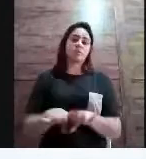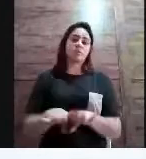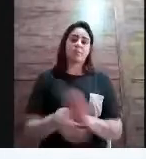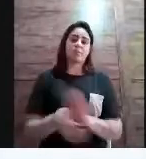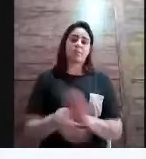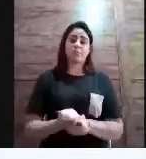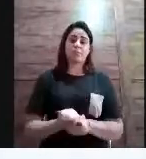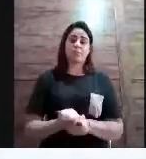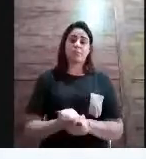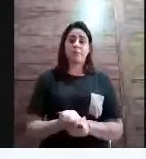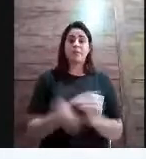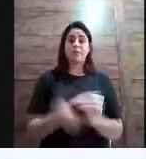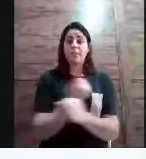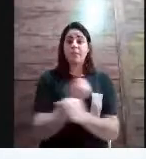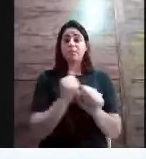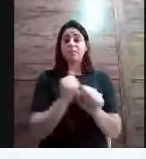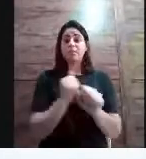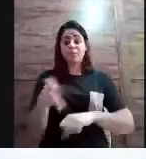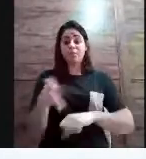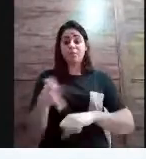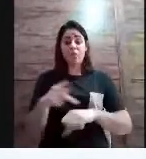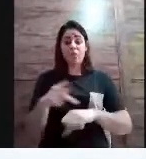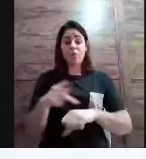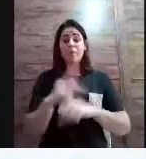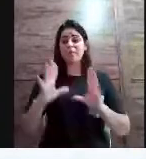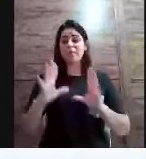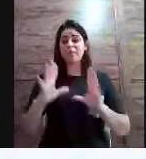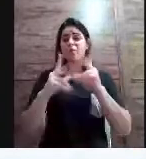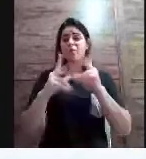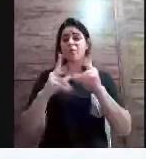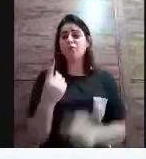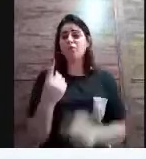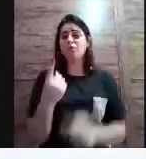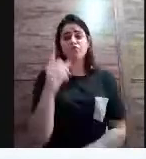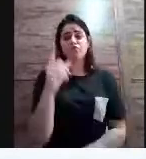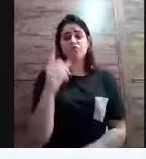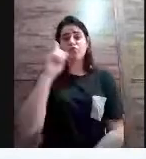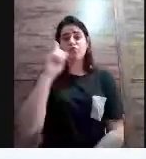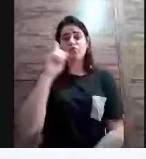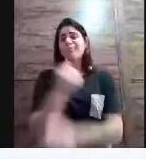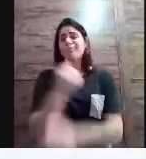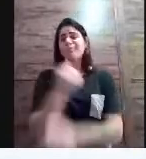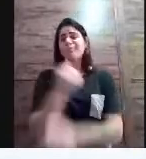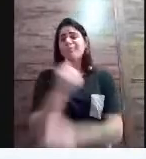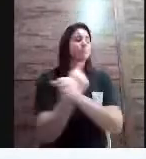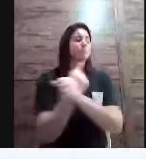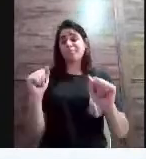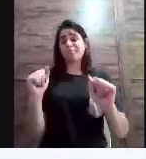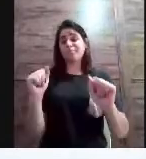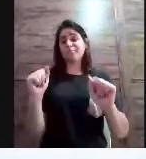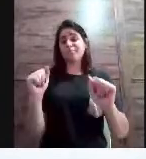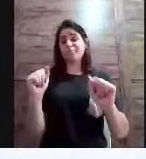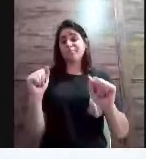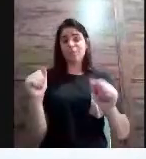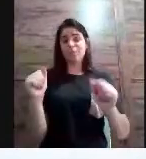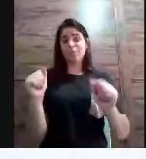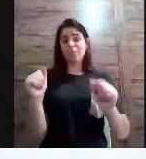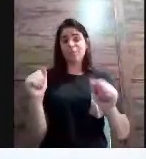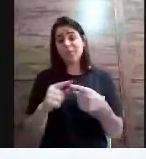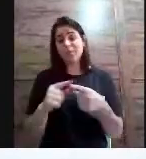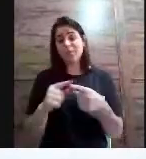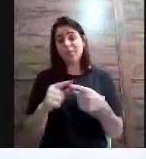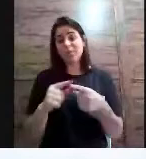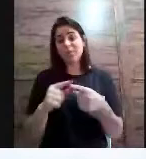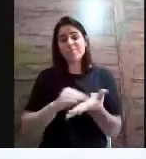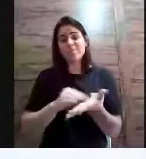vacinar todo mundo de uma vez. Claro, é impossível. Impossível pela logística e pela quantidade de doses que